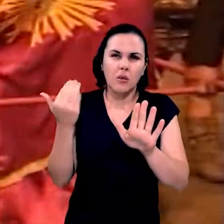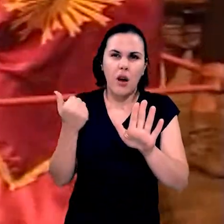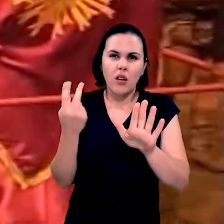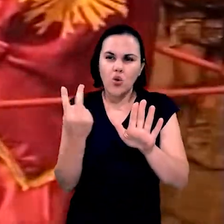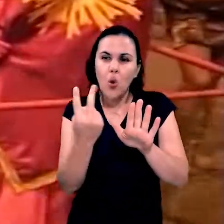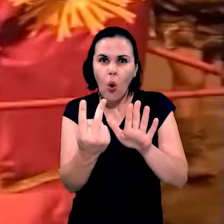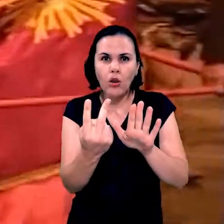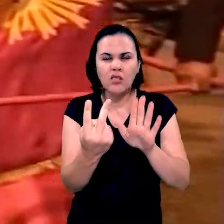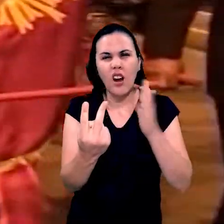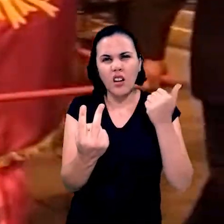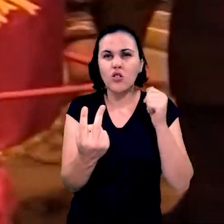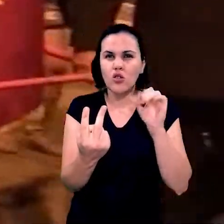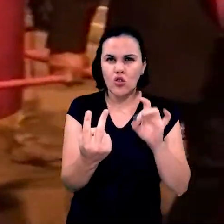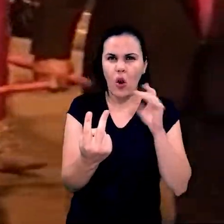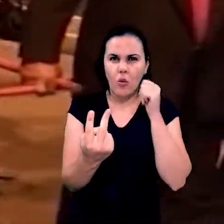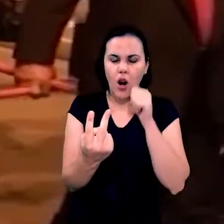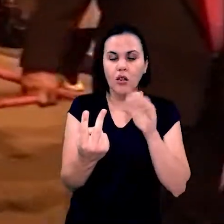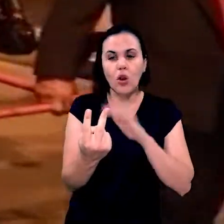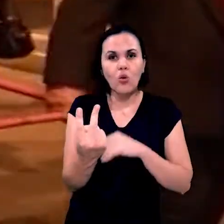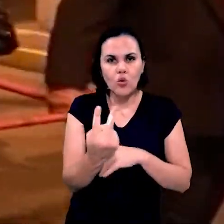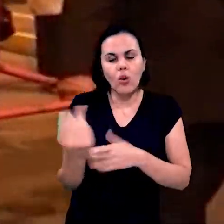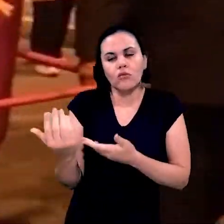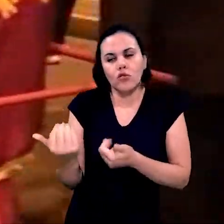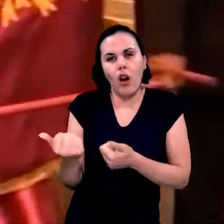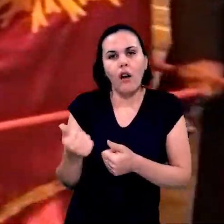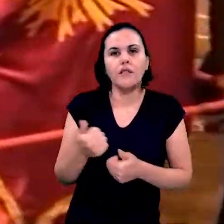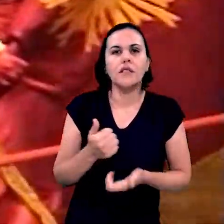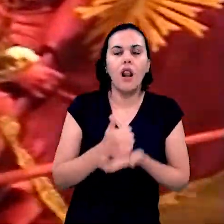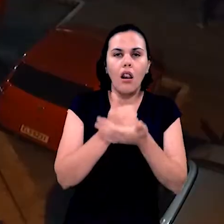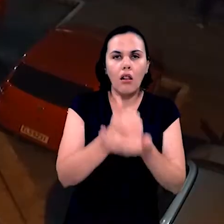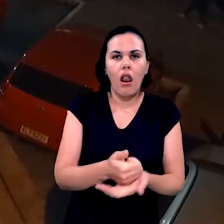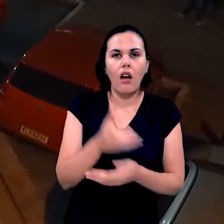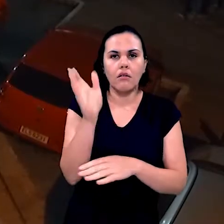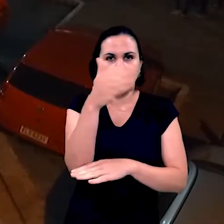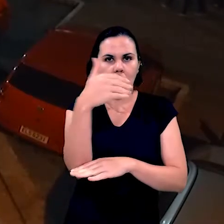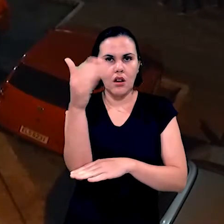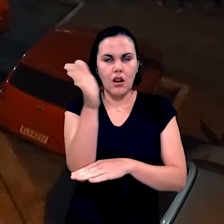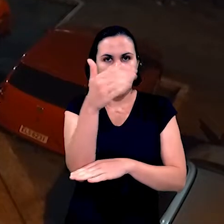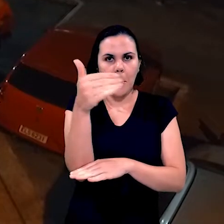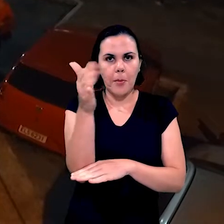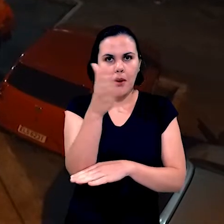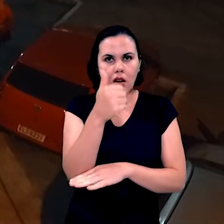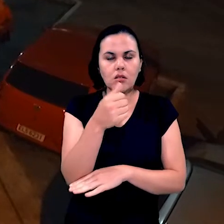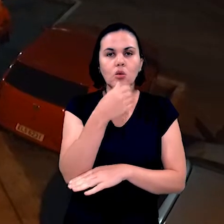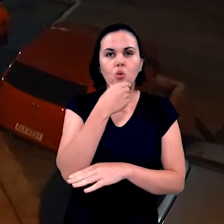por casal, ou então por um jovem, vai leva a bandeira,